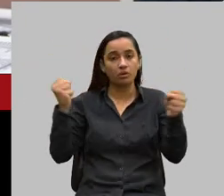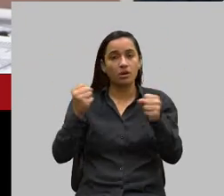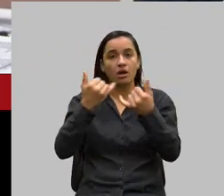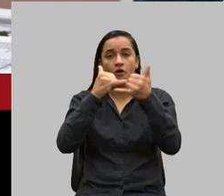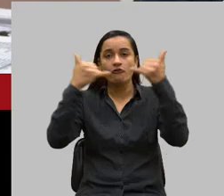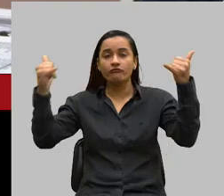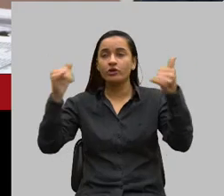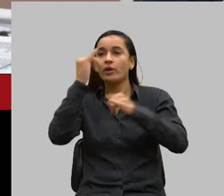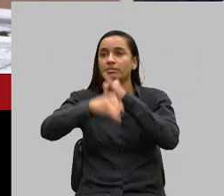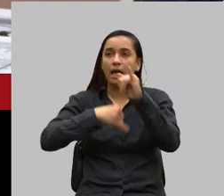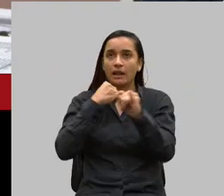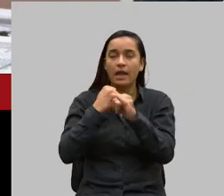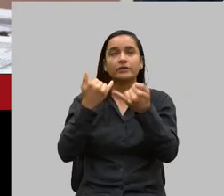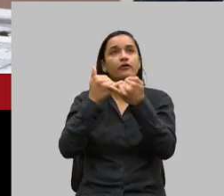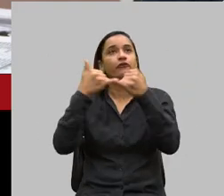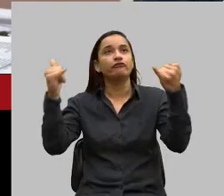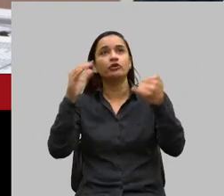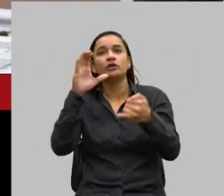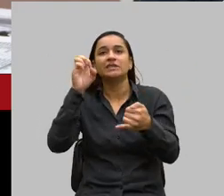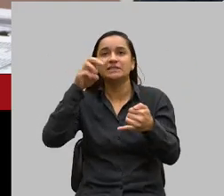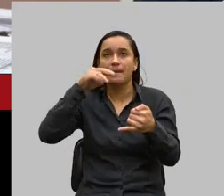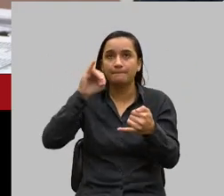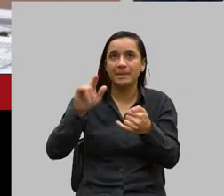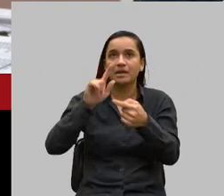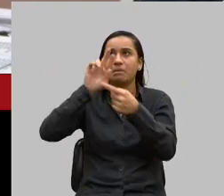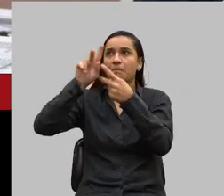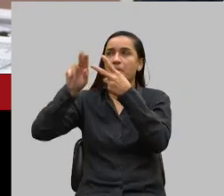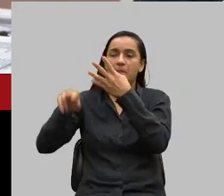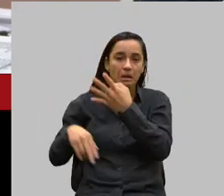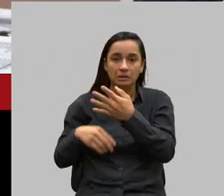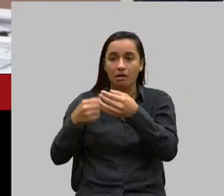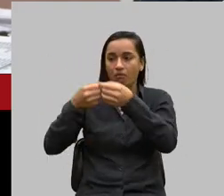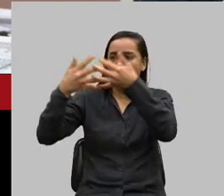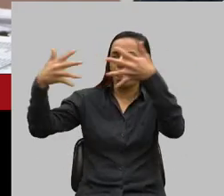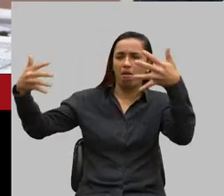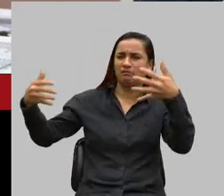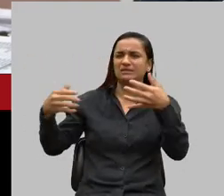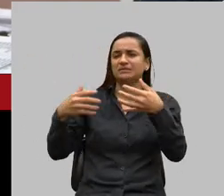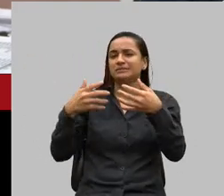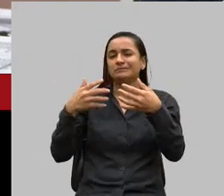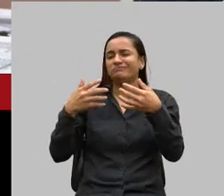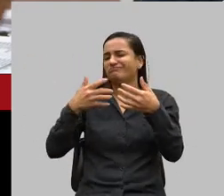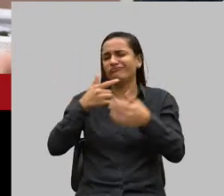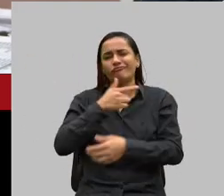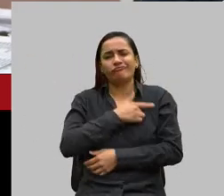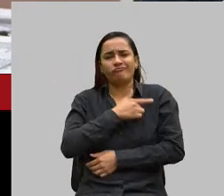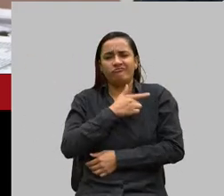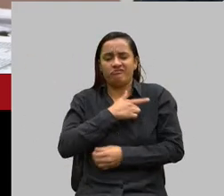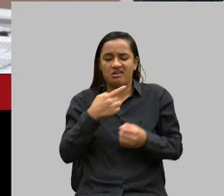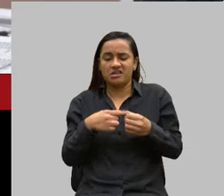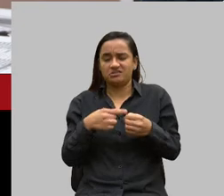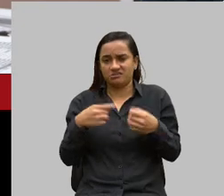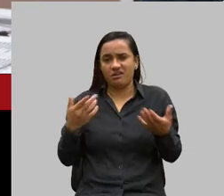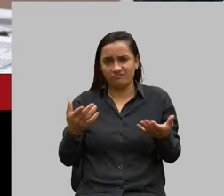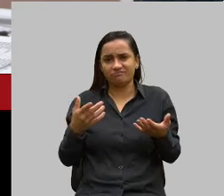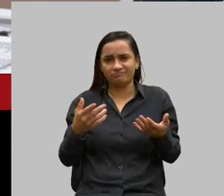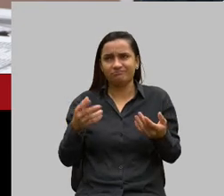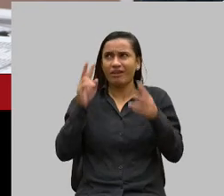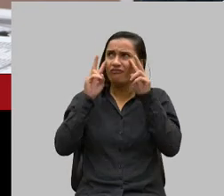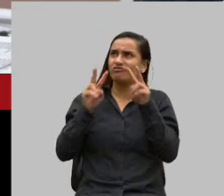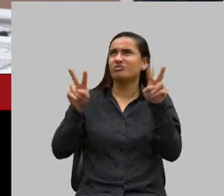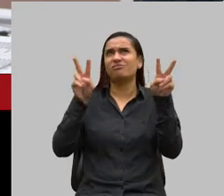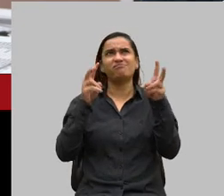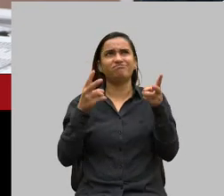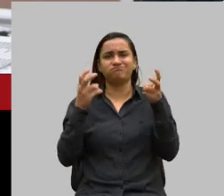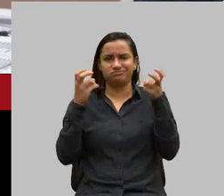semig uma bagunça muito grande que deixa a cidade mais feia inclusive visualmente então também queria pedir aqui que a